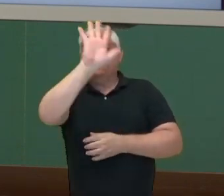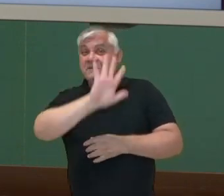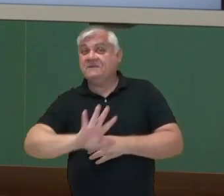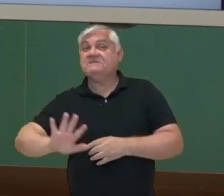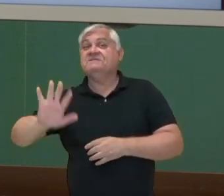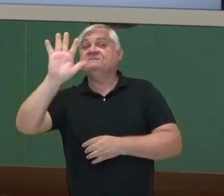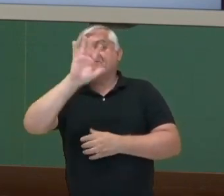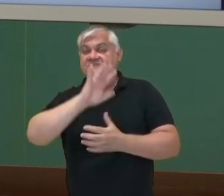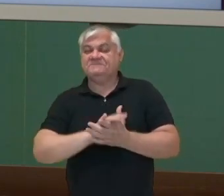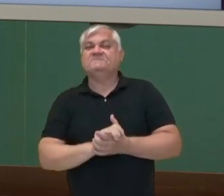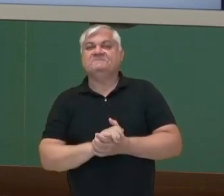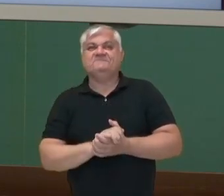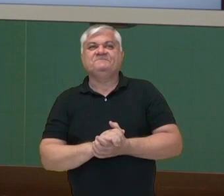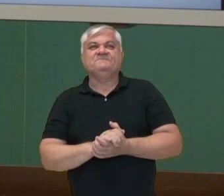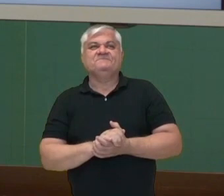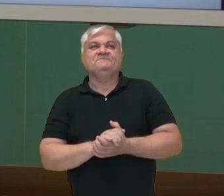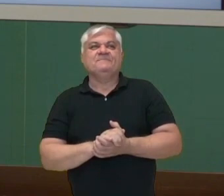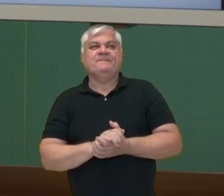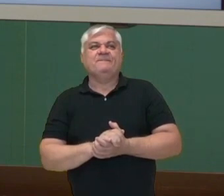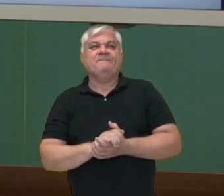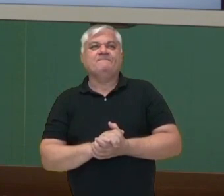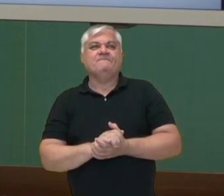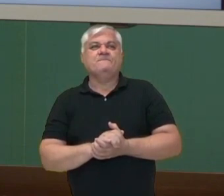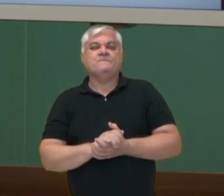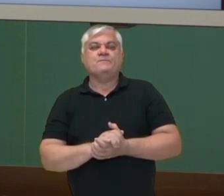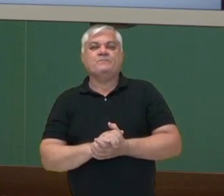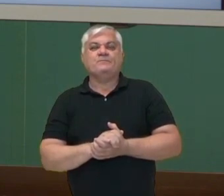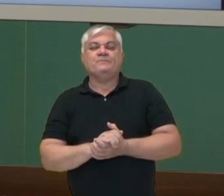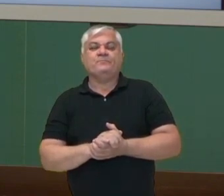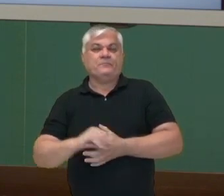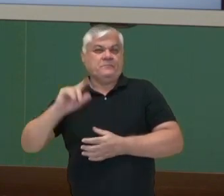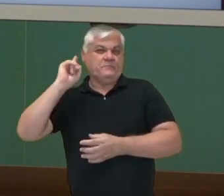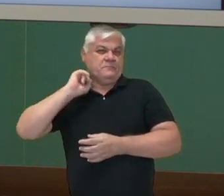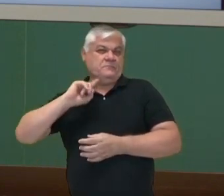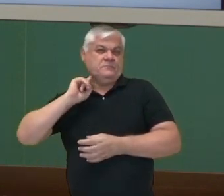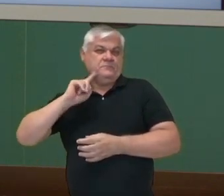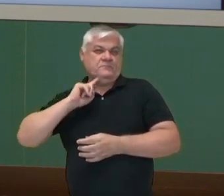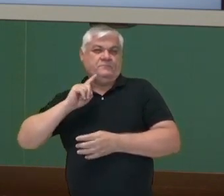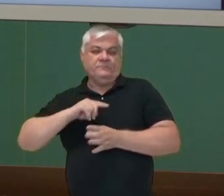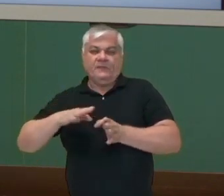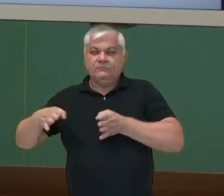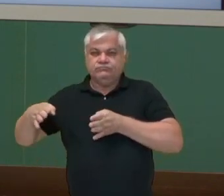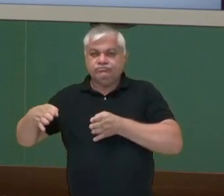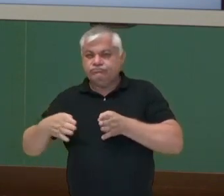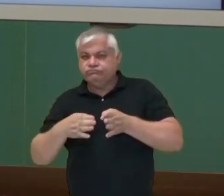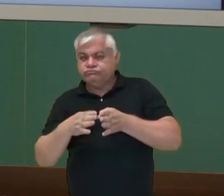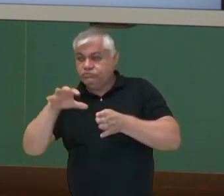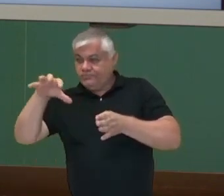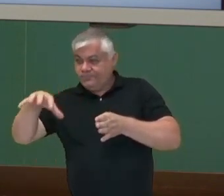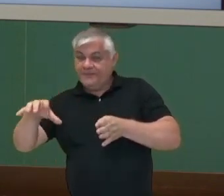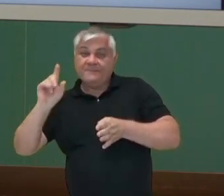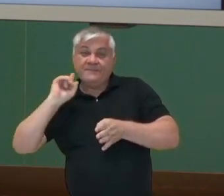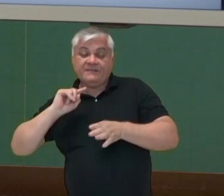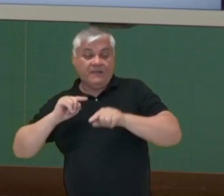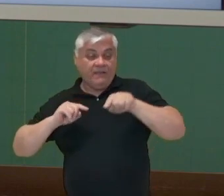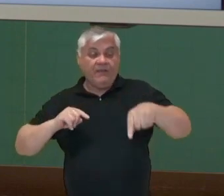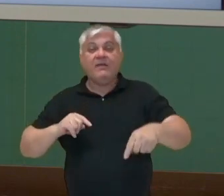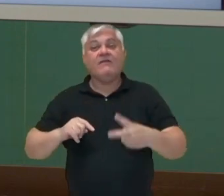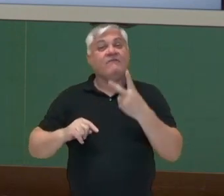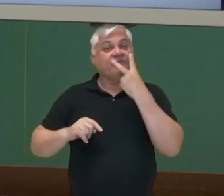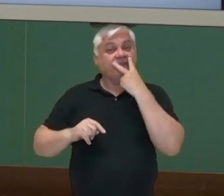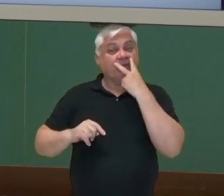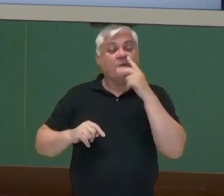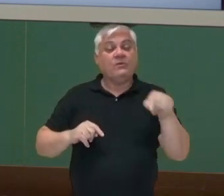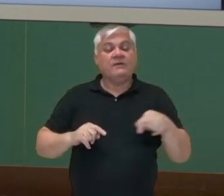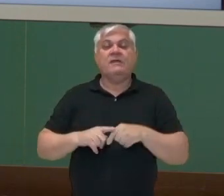nas diferentes regiões por onde ele passa, né? Atravessando Minas Gerais e o Espírito Santo se encontra o Rio Doce, mais um